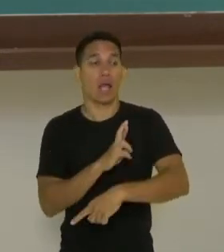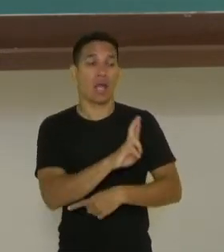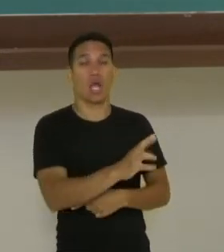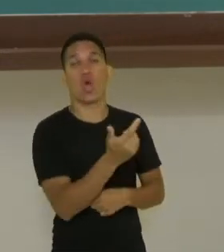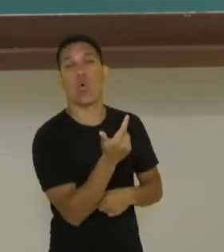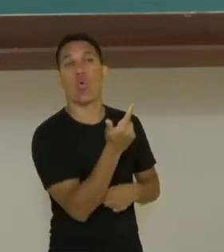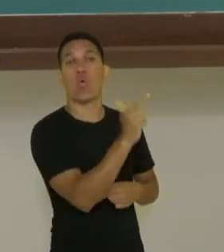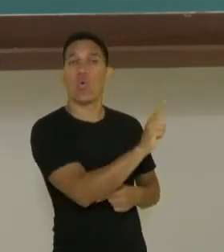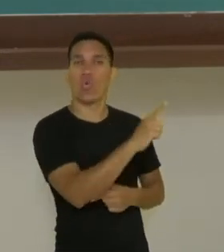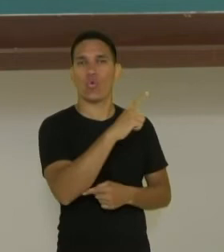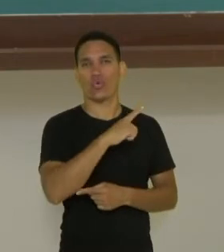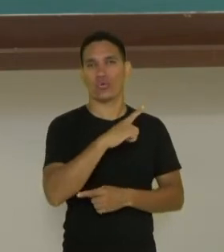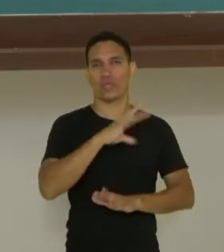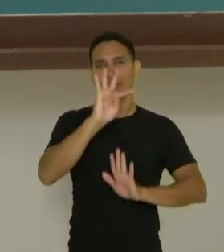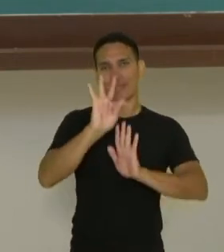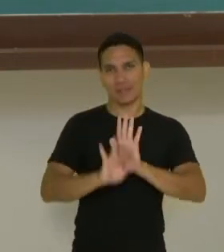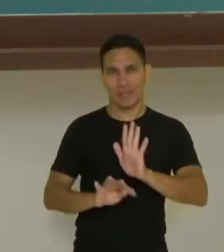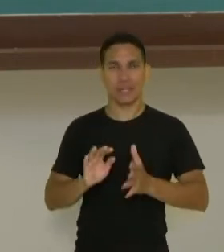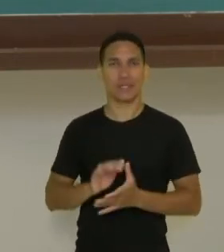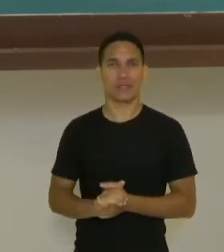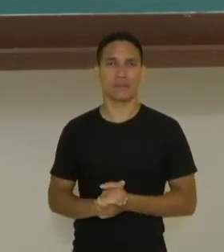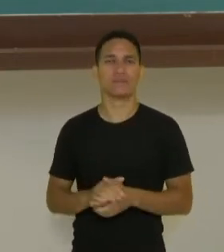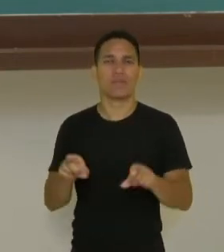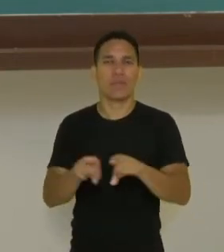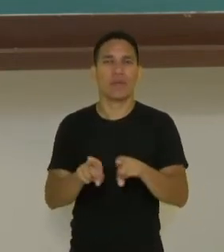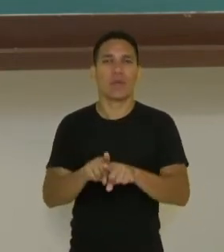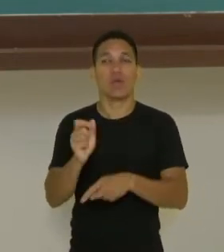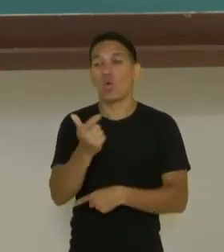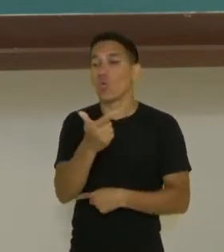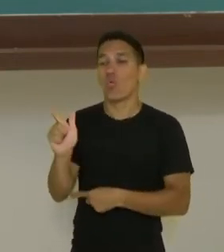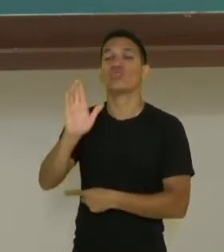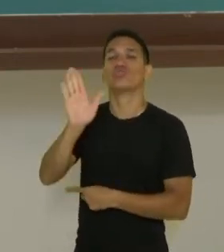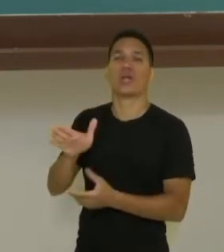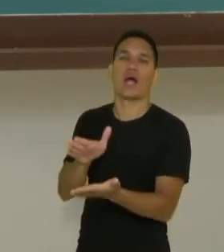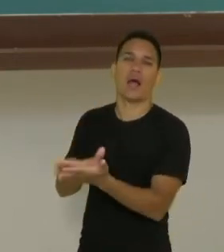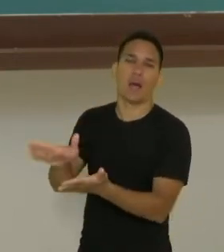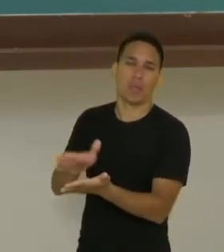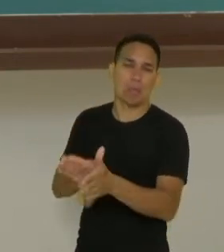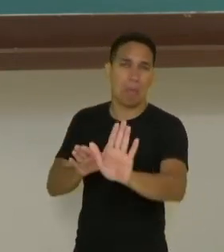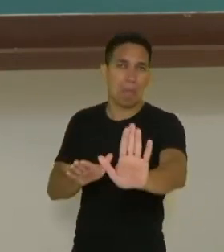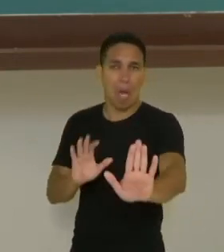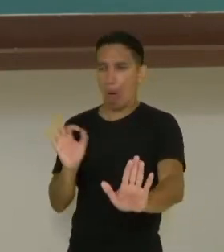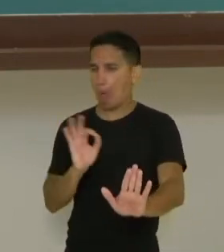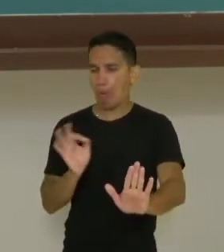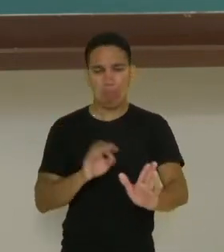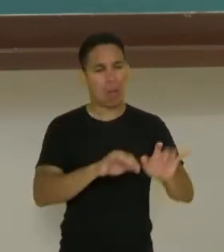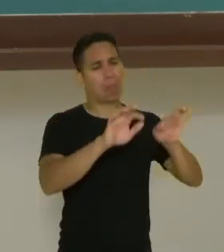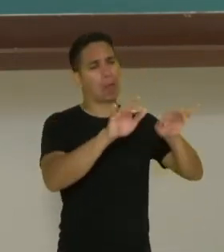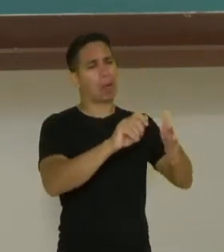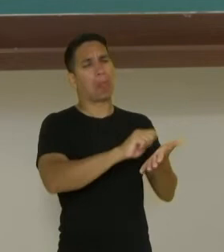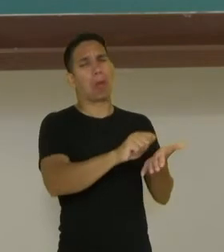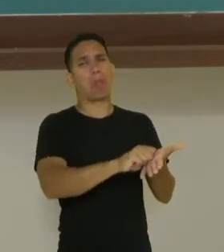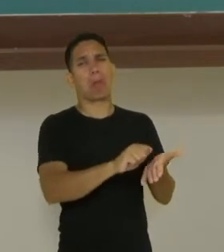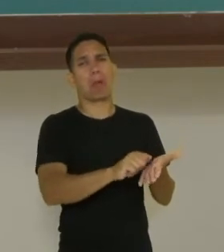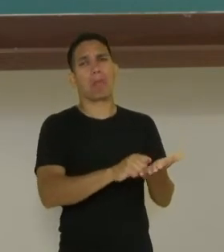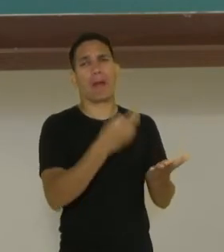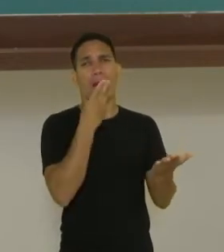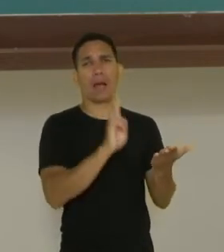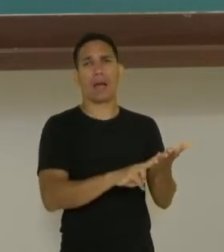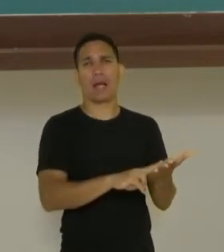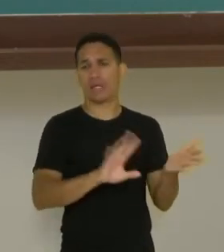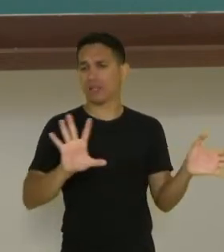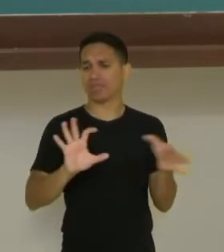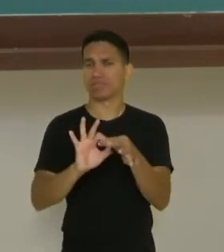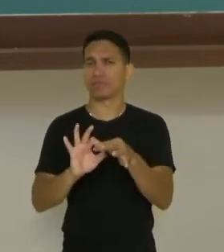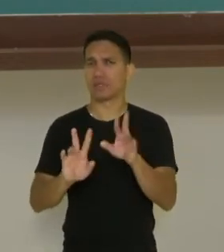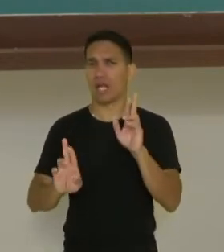outro texto, em resposta a algo que seja publicado, mas em momento algum ele faz essa referência direta.